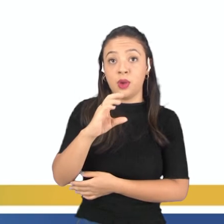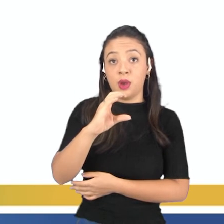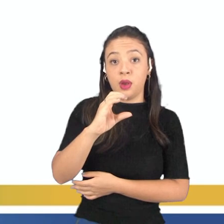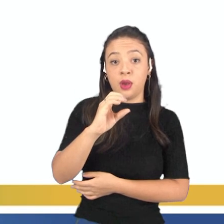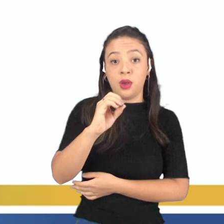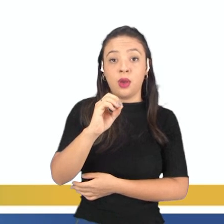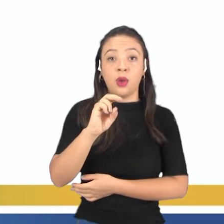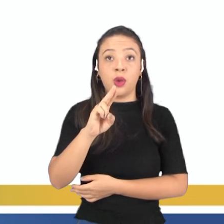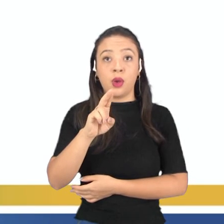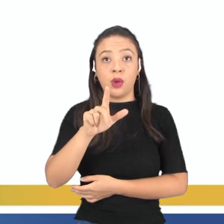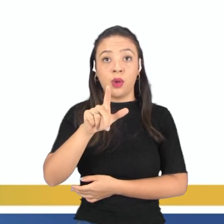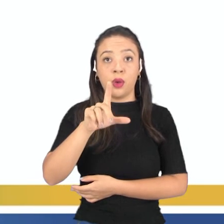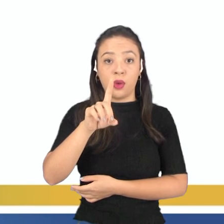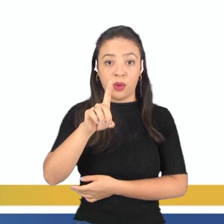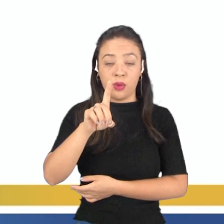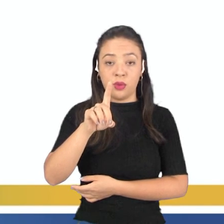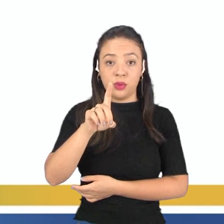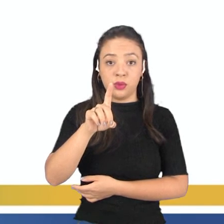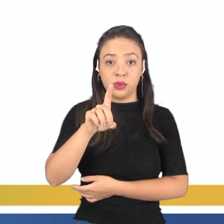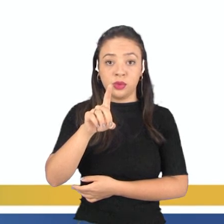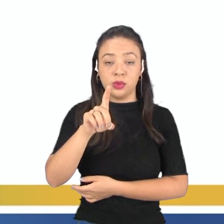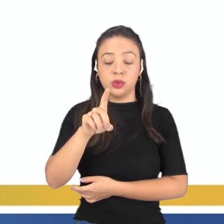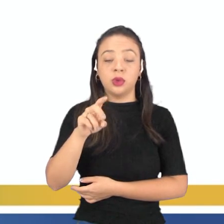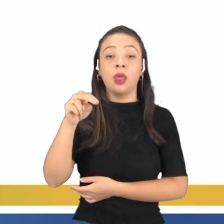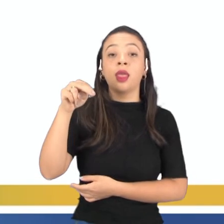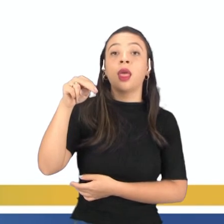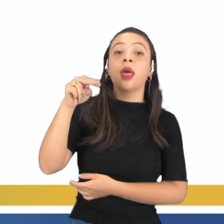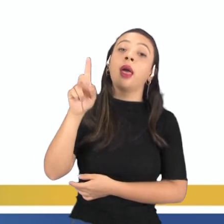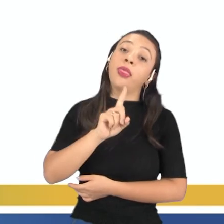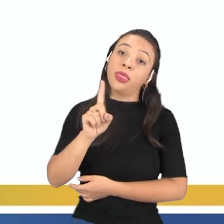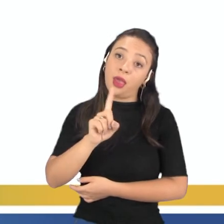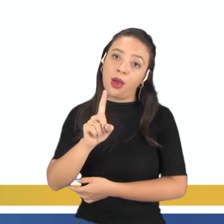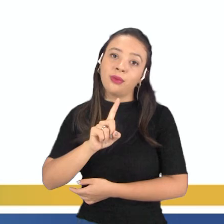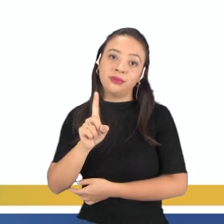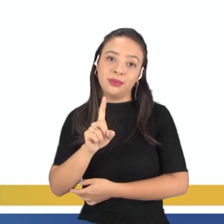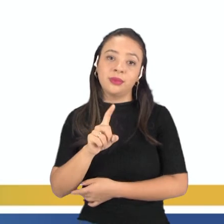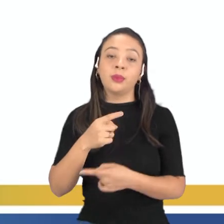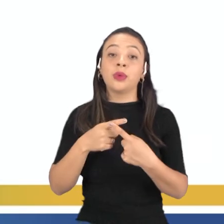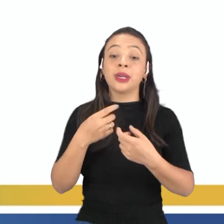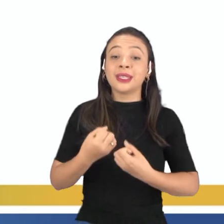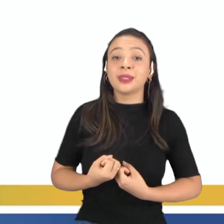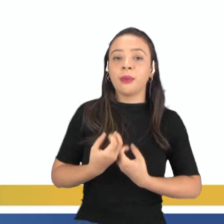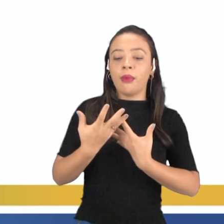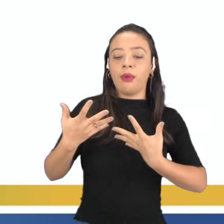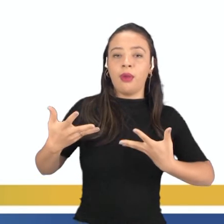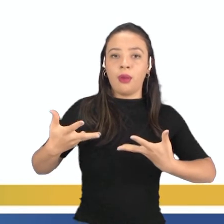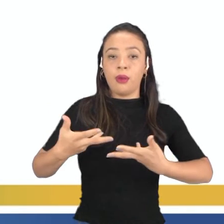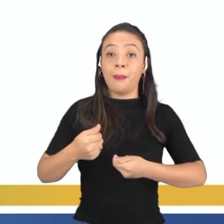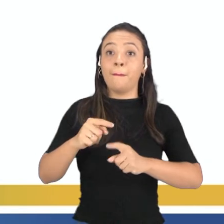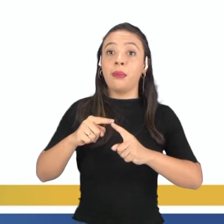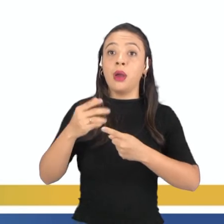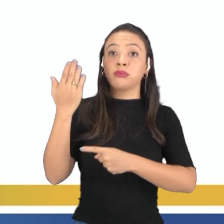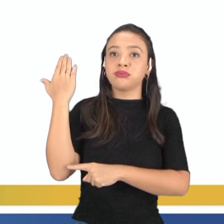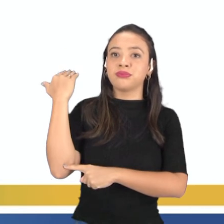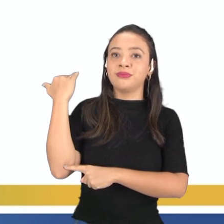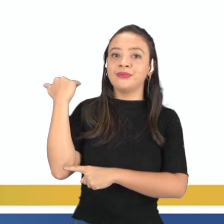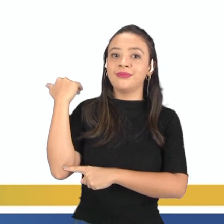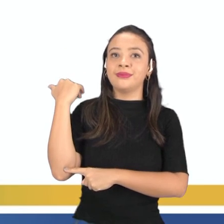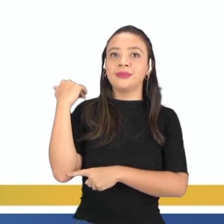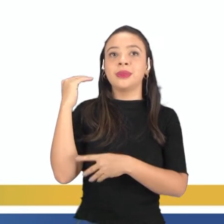como o nosso modal na forma negativa. Por quê? Porque o could expressa habilidades no passado. E